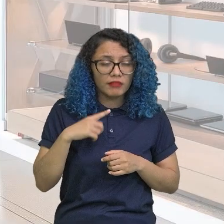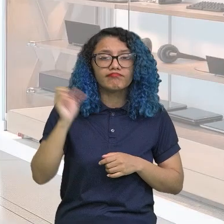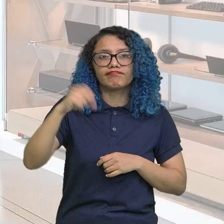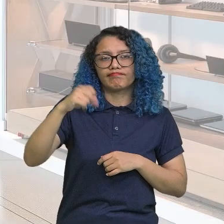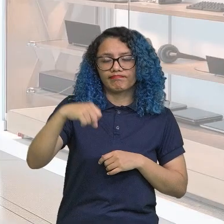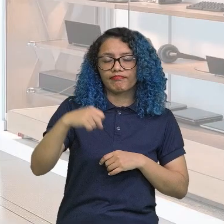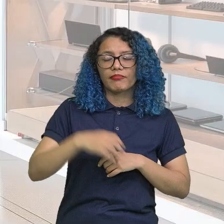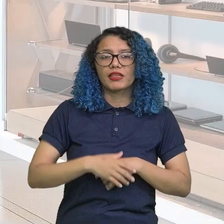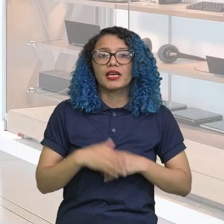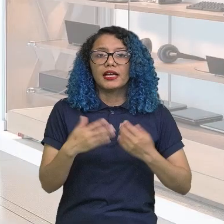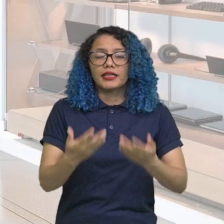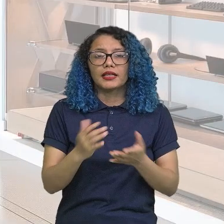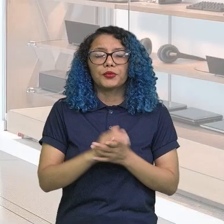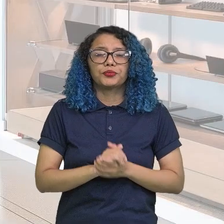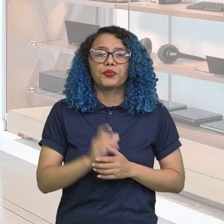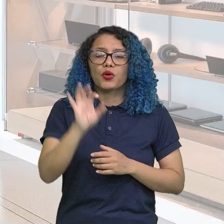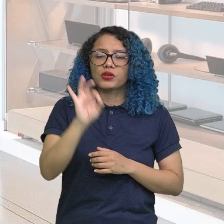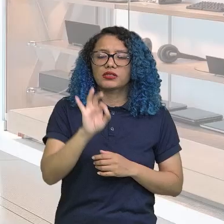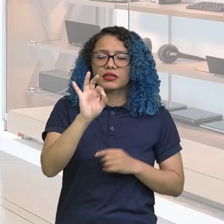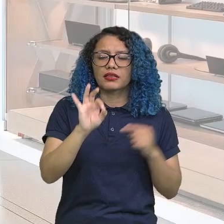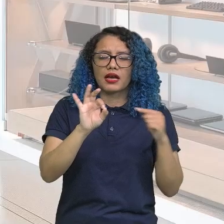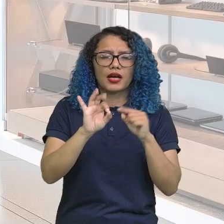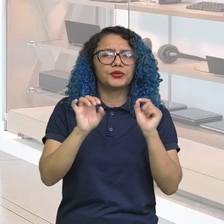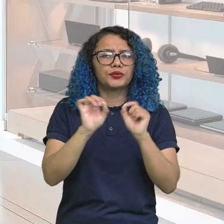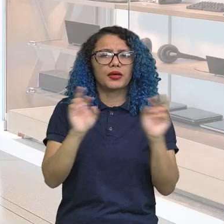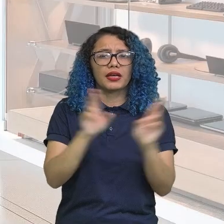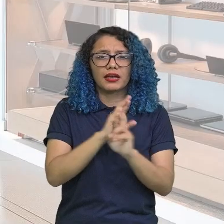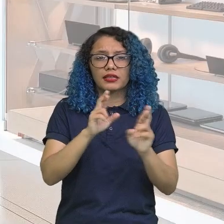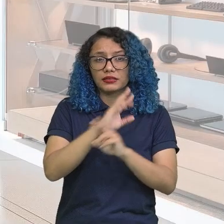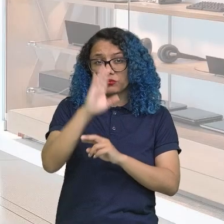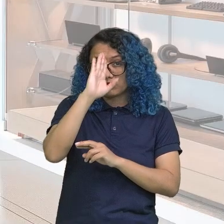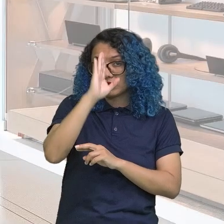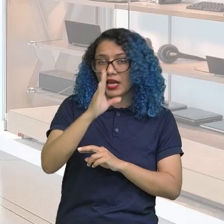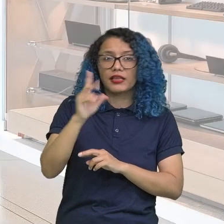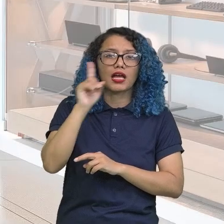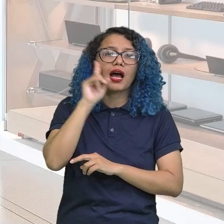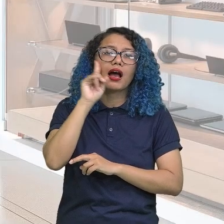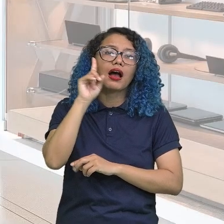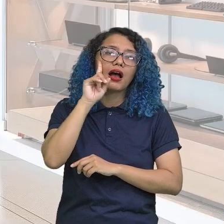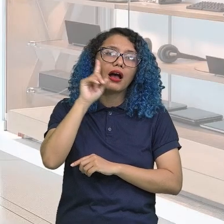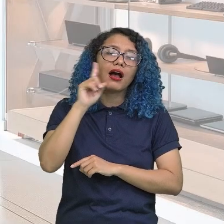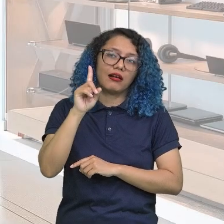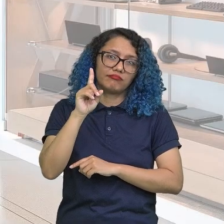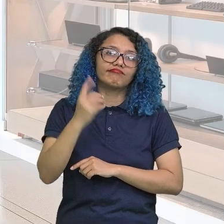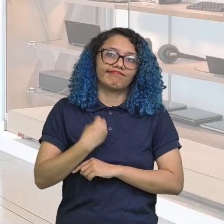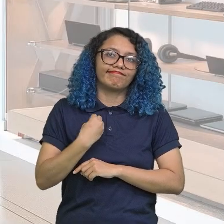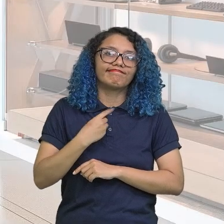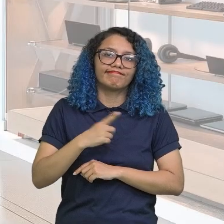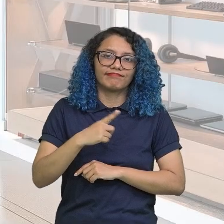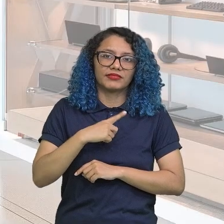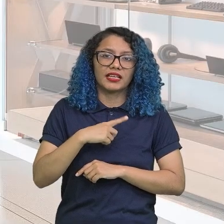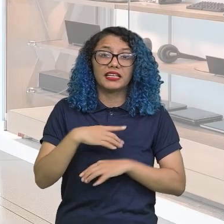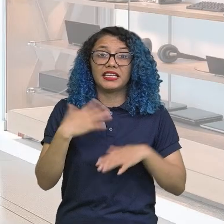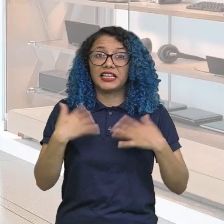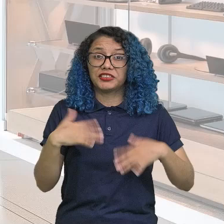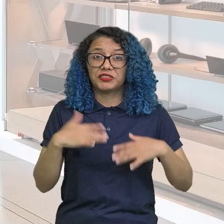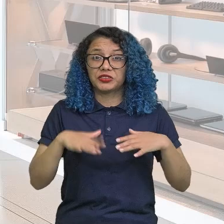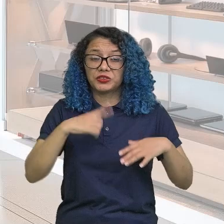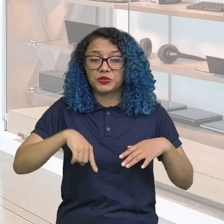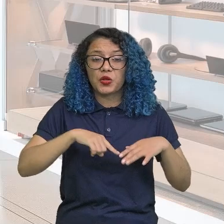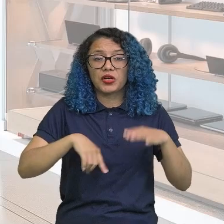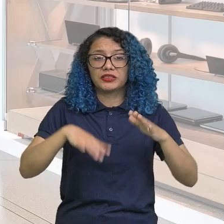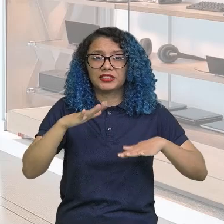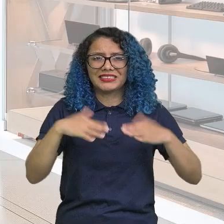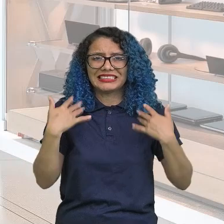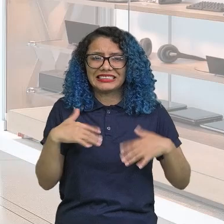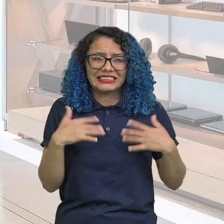como eu disse para vocês aqui no início, ela está ligada ali direto, está presente na nossa vida. E naquela nossa agonia, a gente sai comprando, a gente não